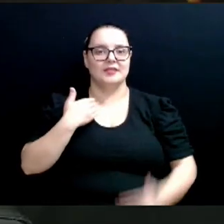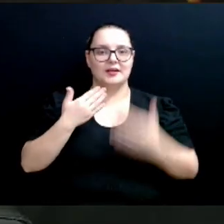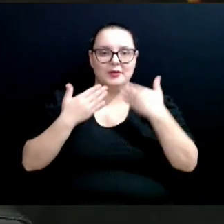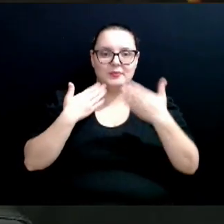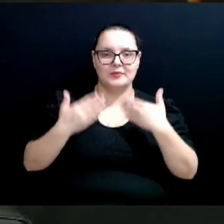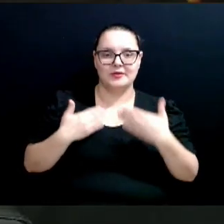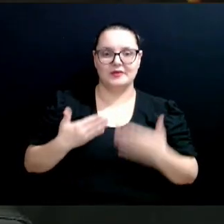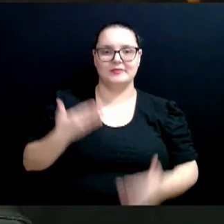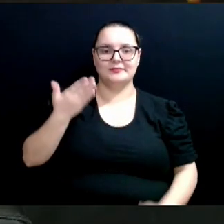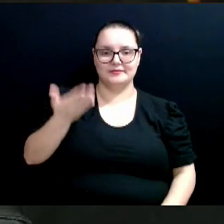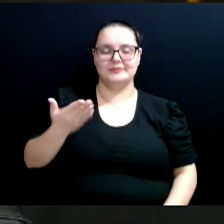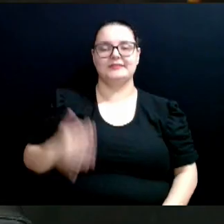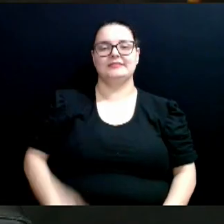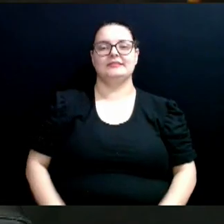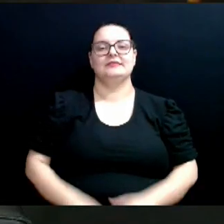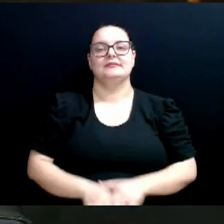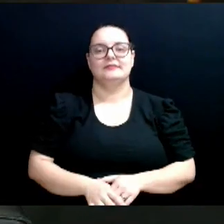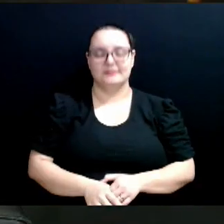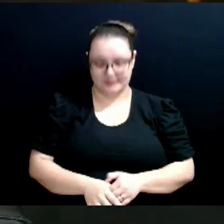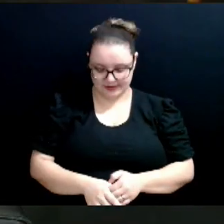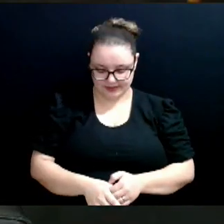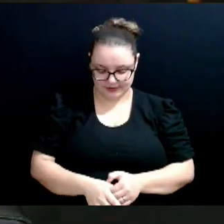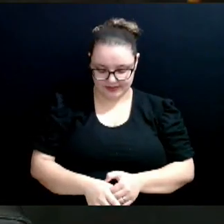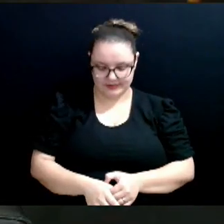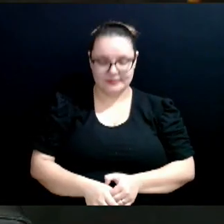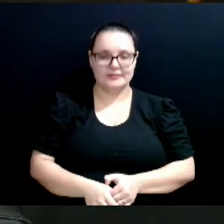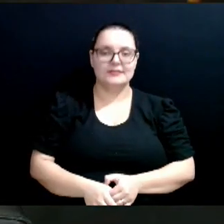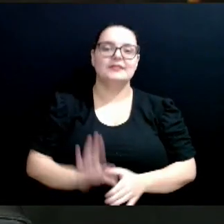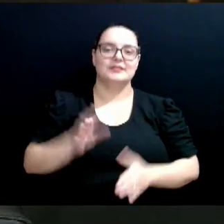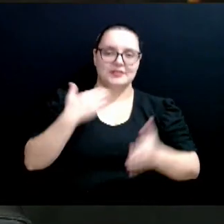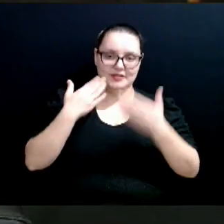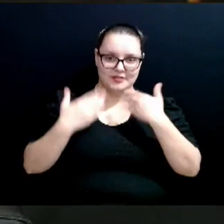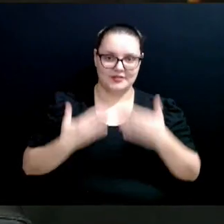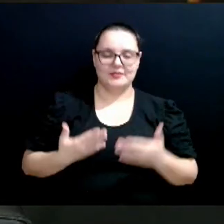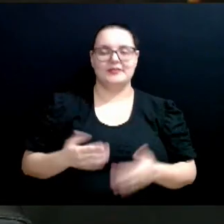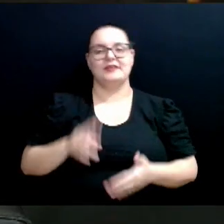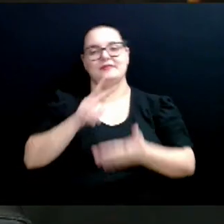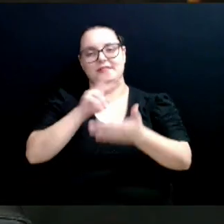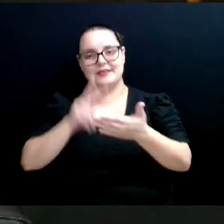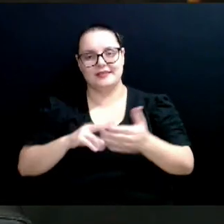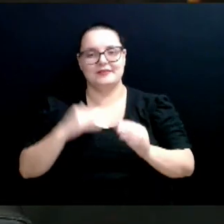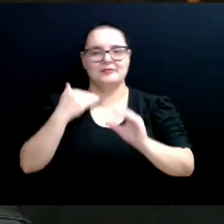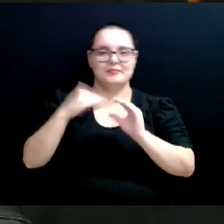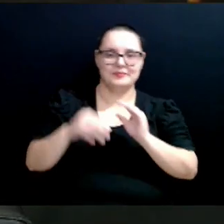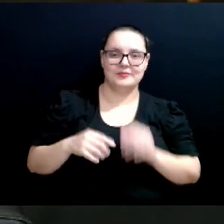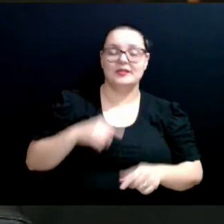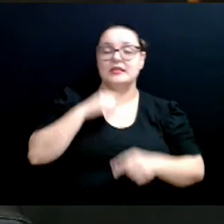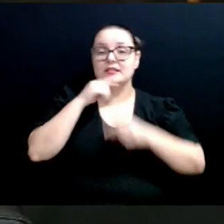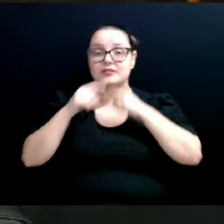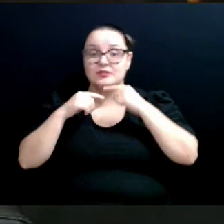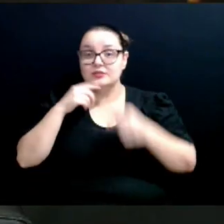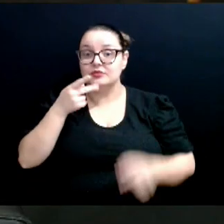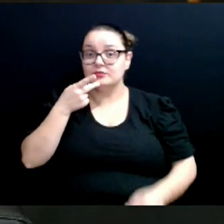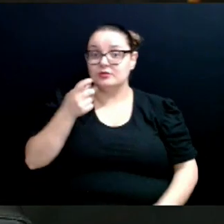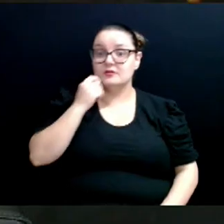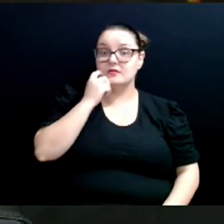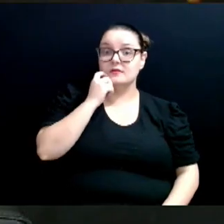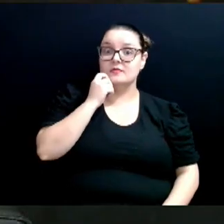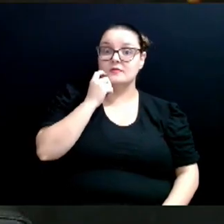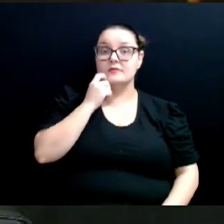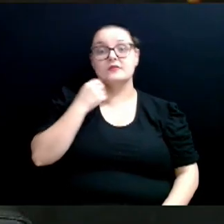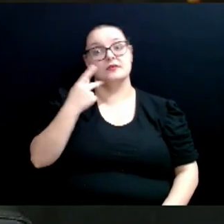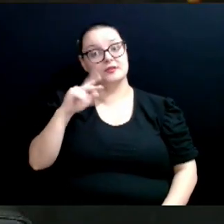do outro lado. Aliás, já estamos conversando, né? Mas já a gente vai ler aí a sua mensagem, a sua dúvida, de repente até a sua experiência